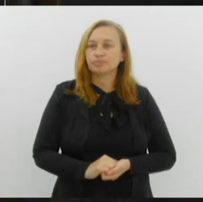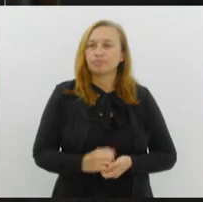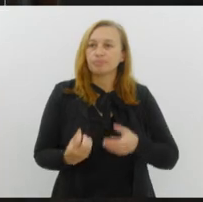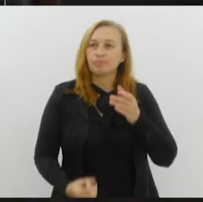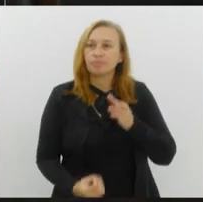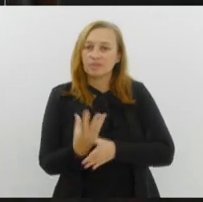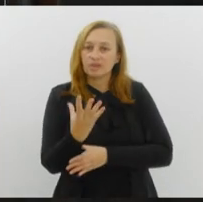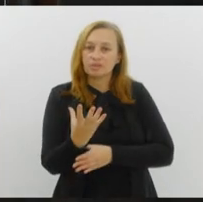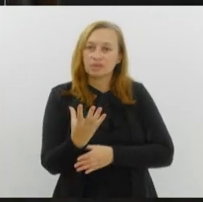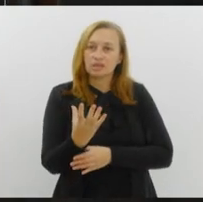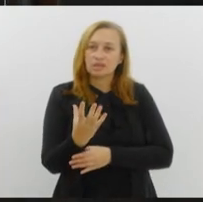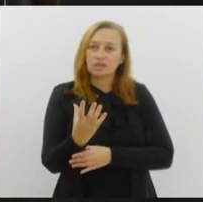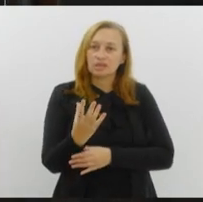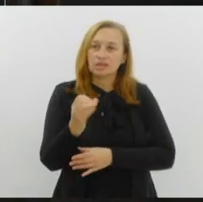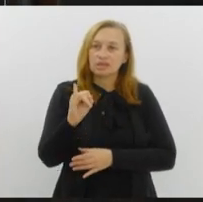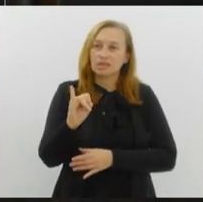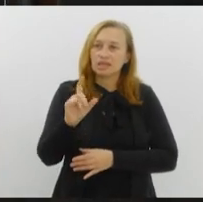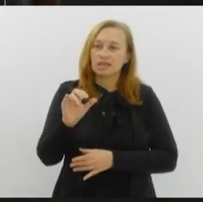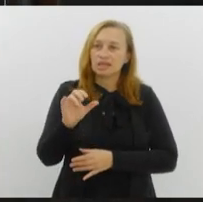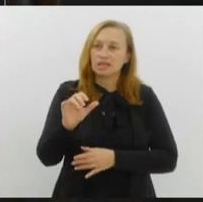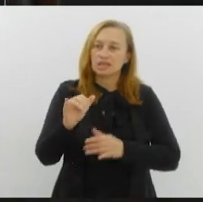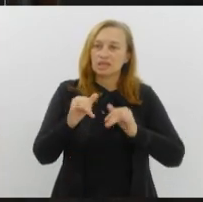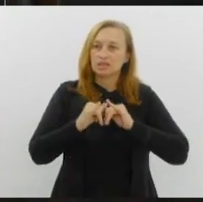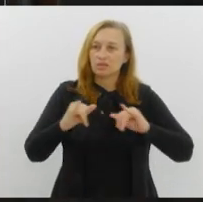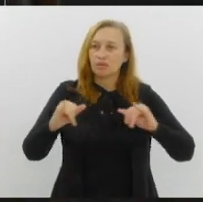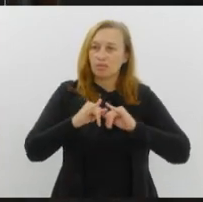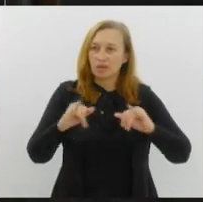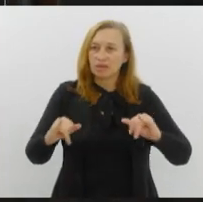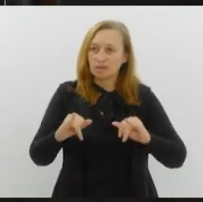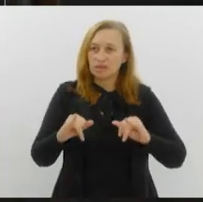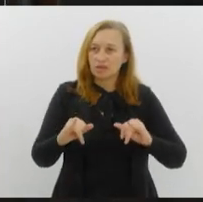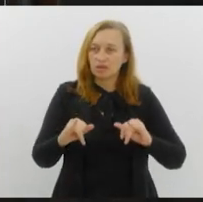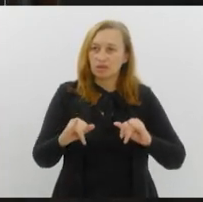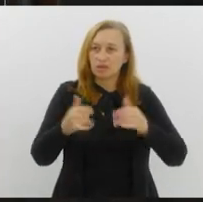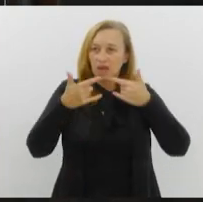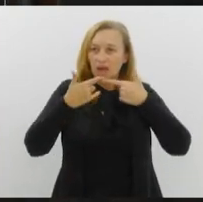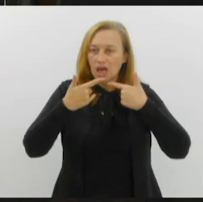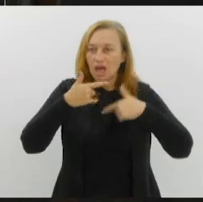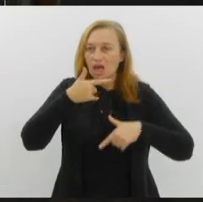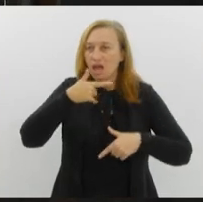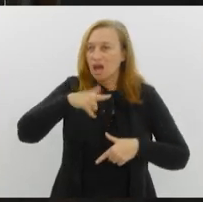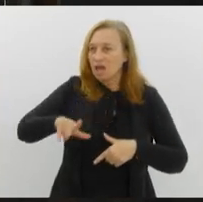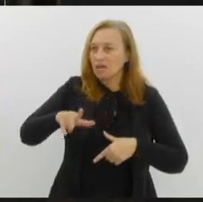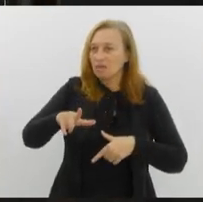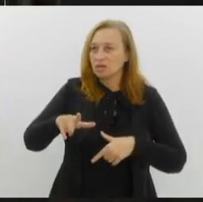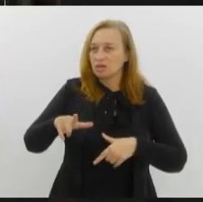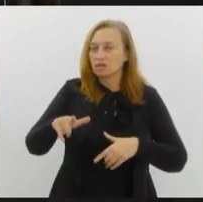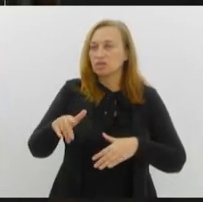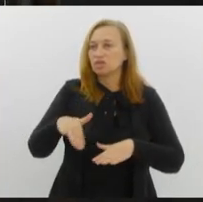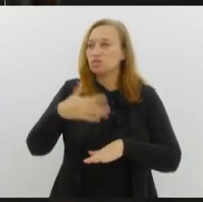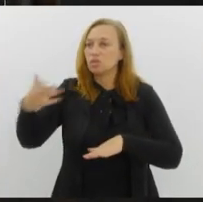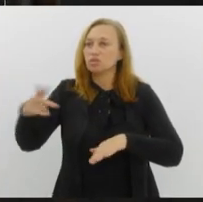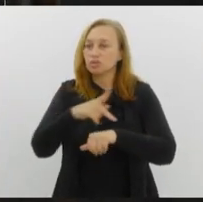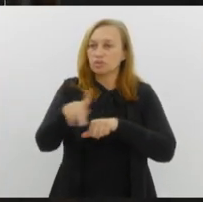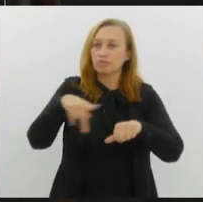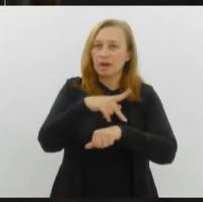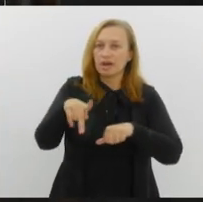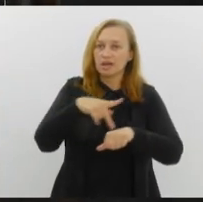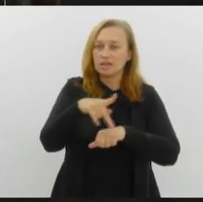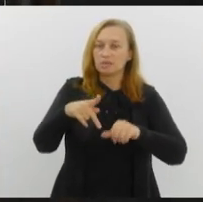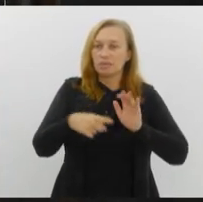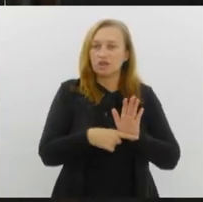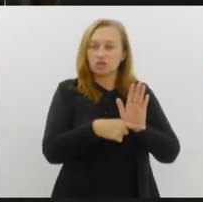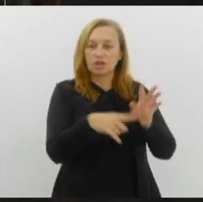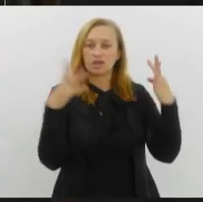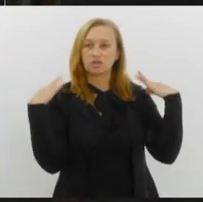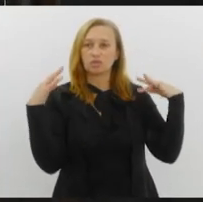de sinalização informativa em idiomas estrangeiros para orientação do turista de outros países em